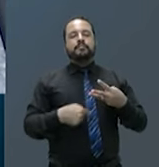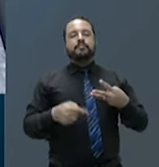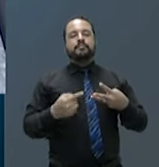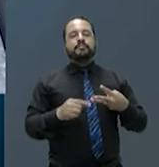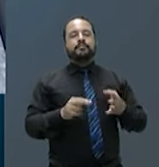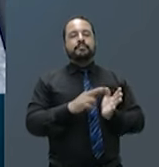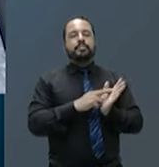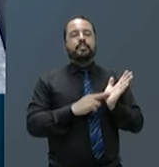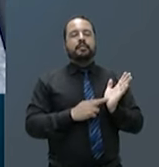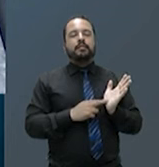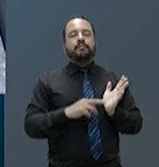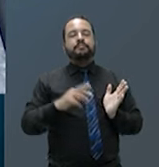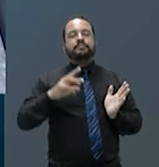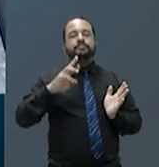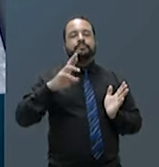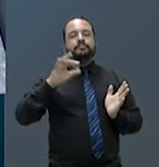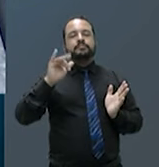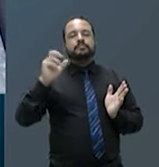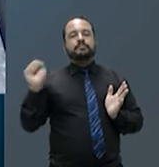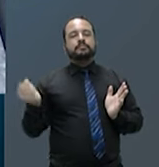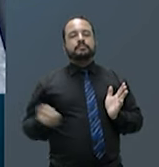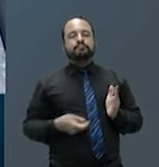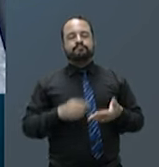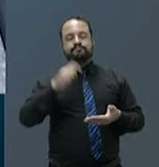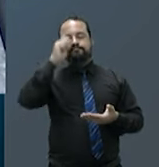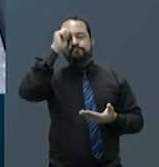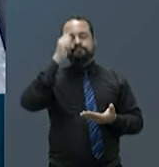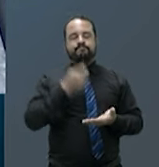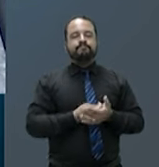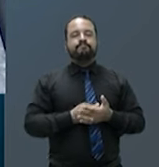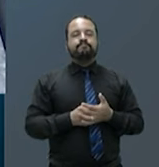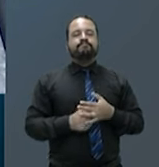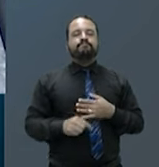Rosa Weber não tenha determinado